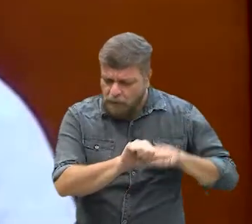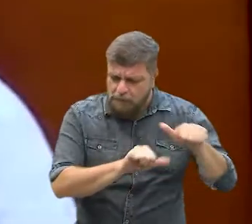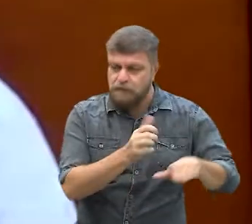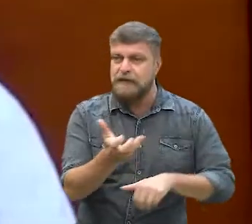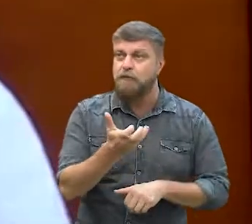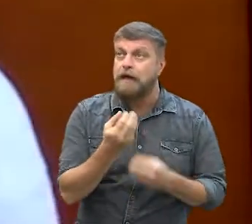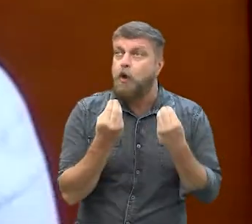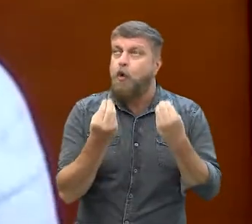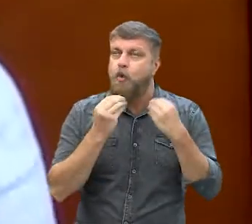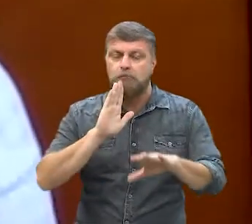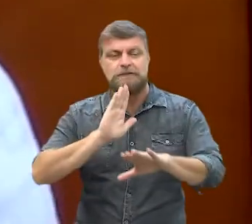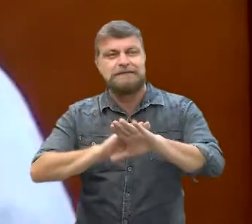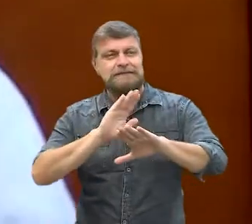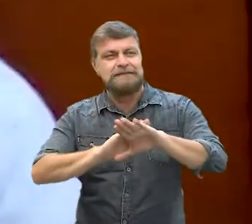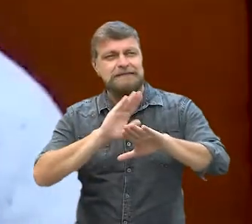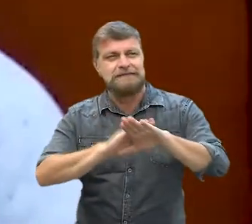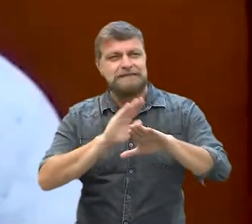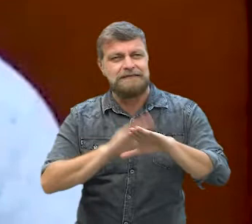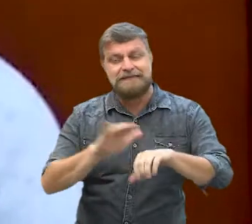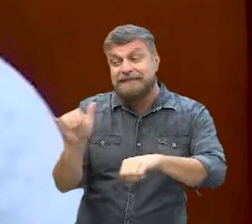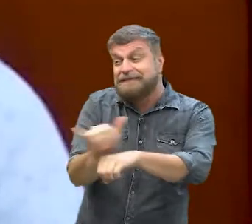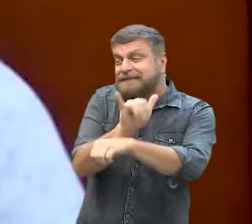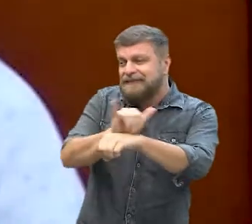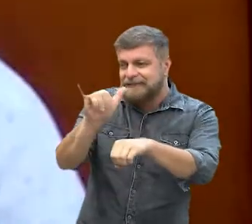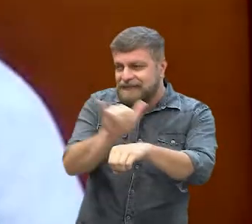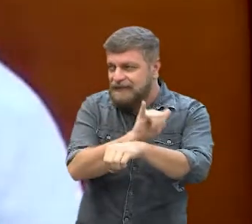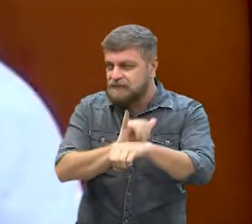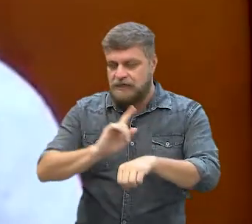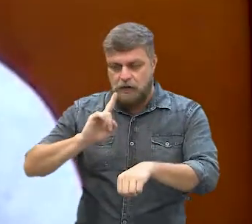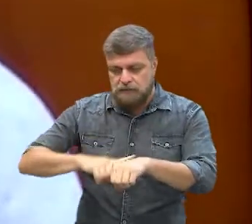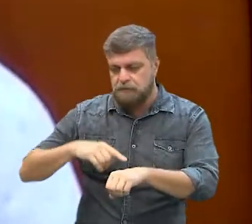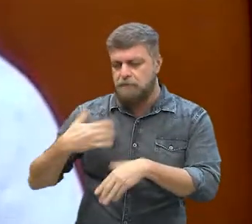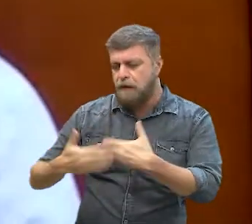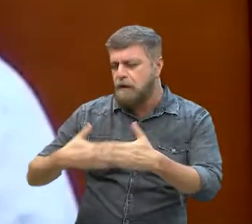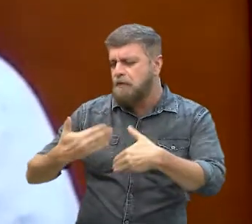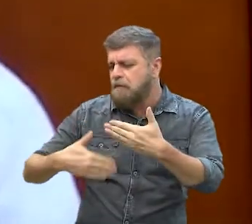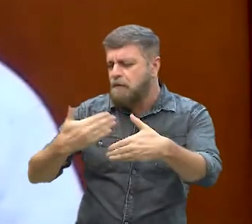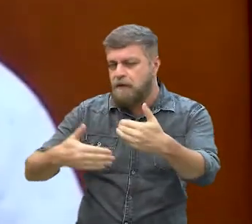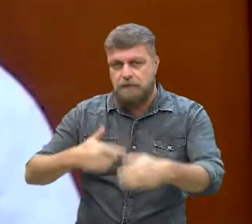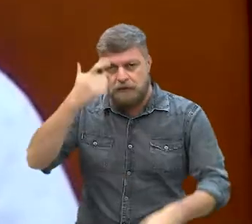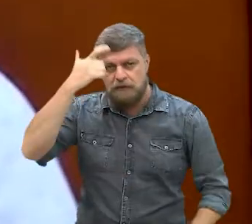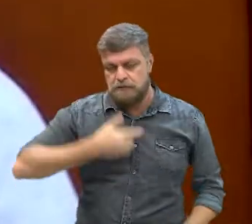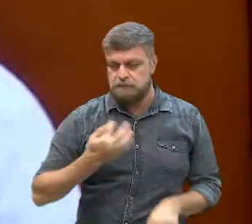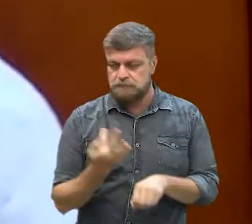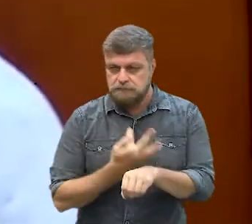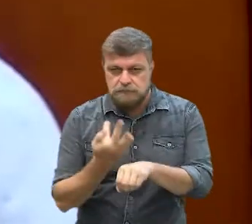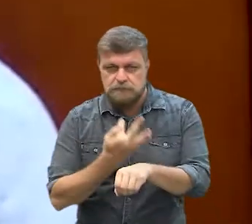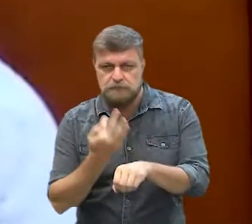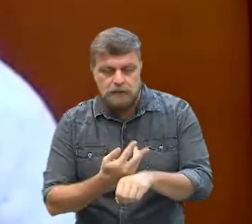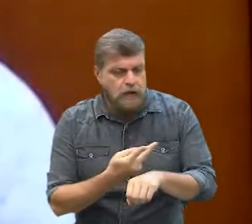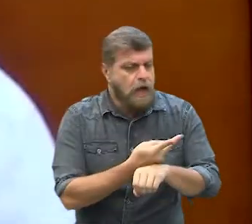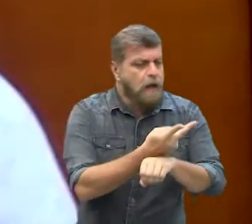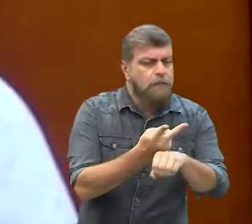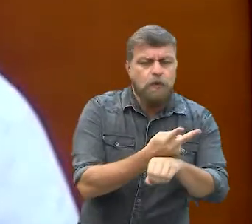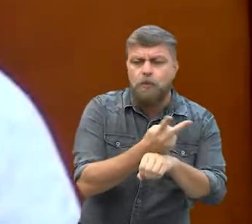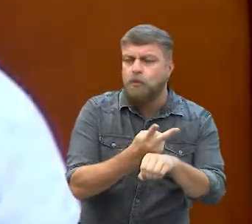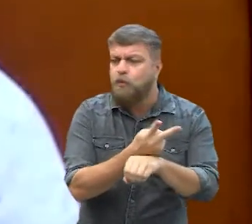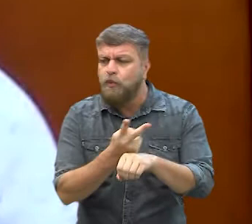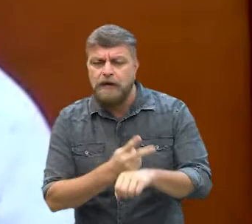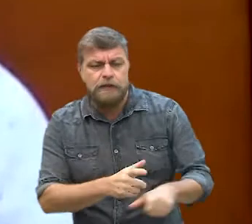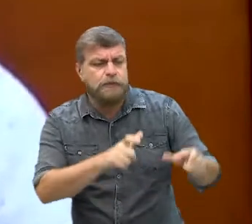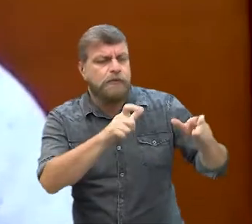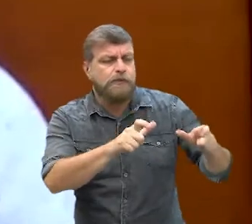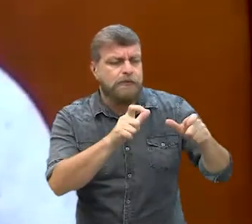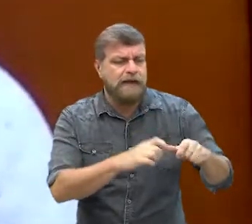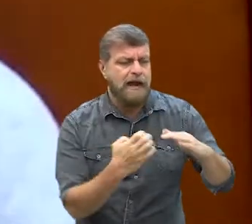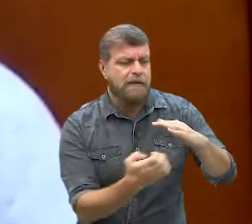que eu faço? E com o passar do tempo a gente foi procurando, né, assim, um espaço. Puxa, onde será que a